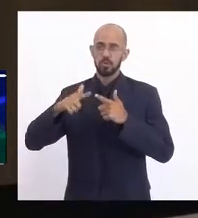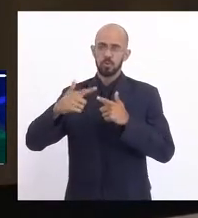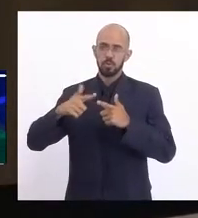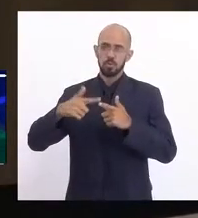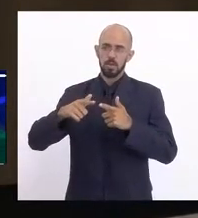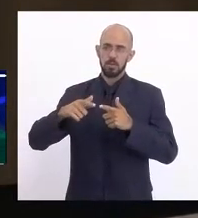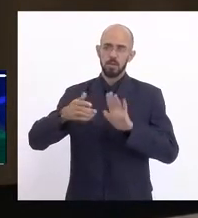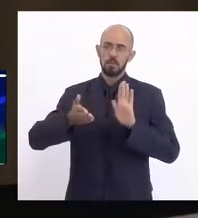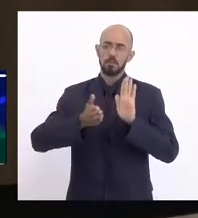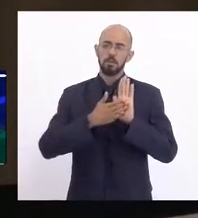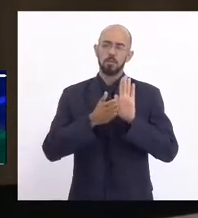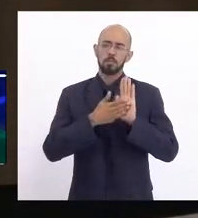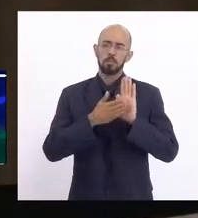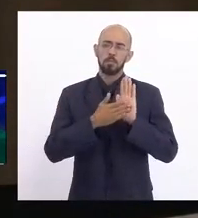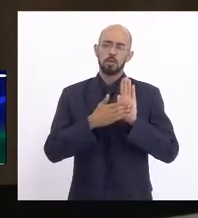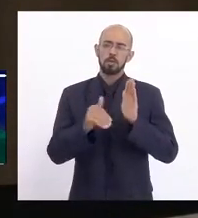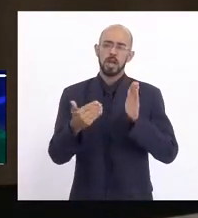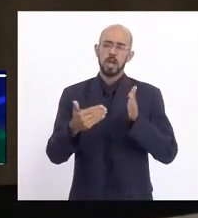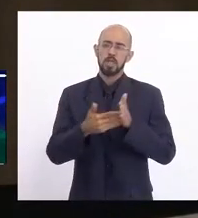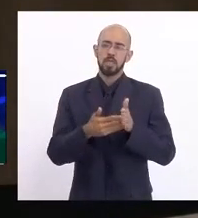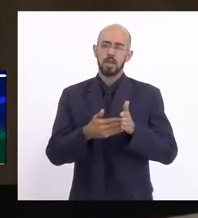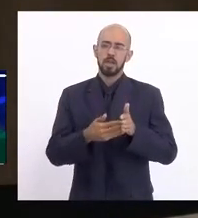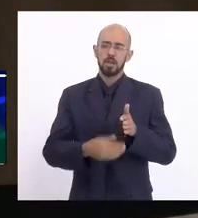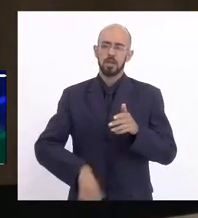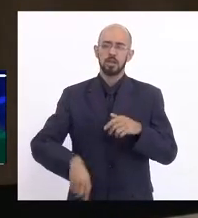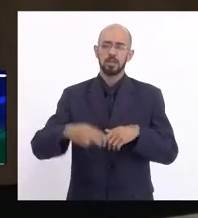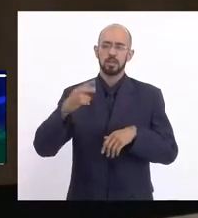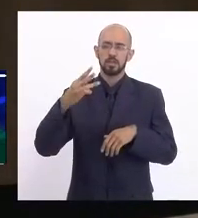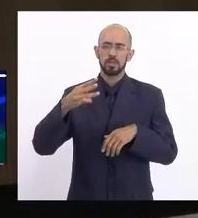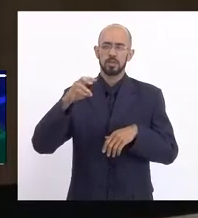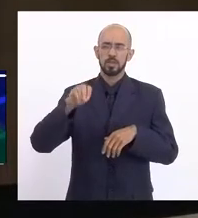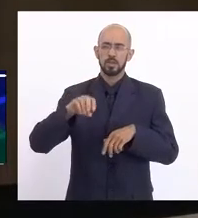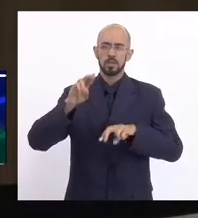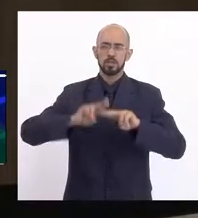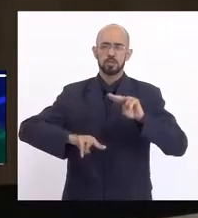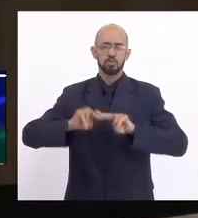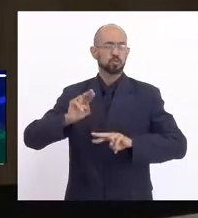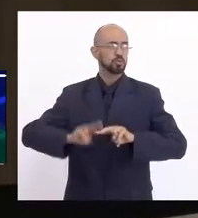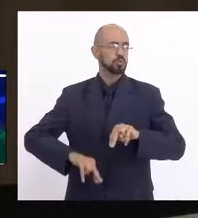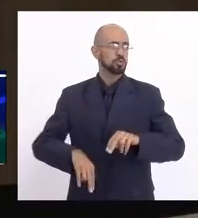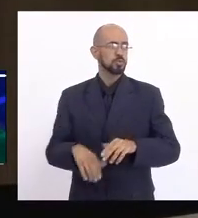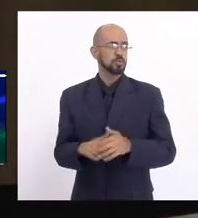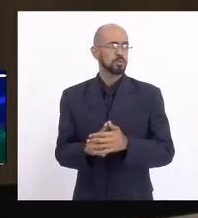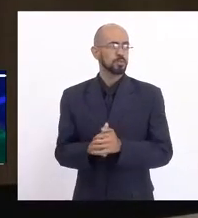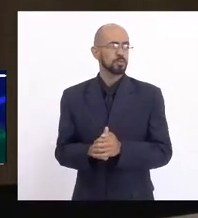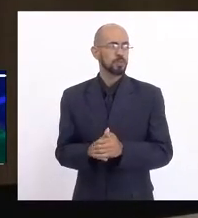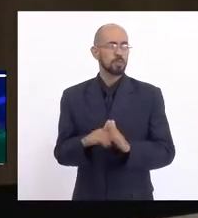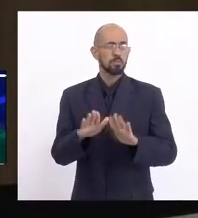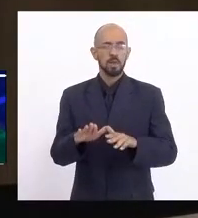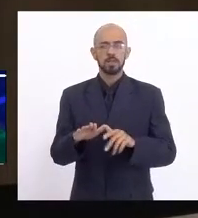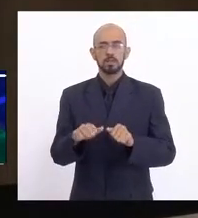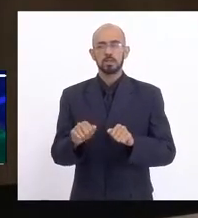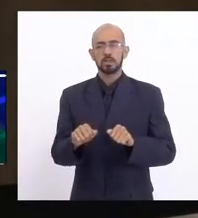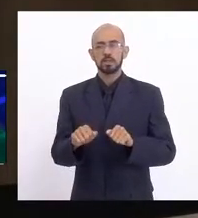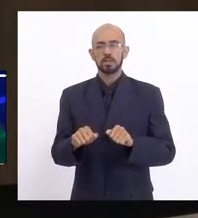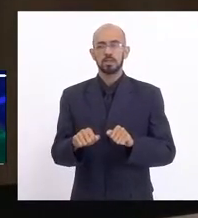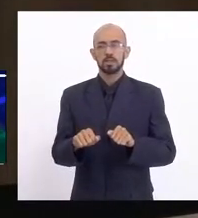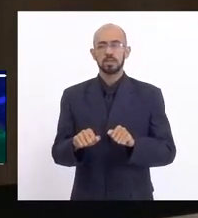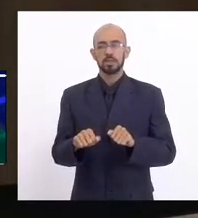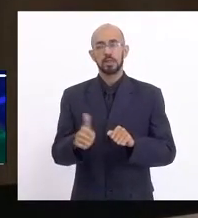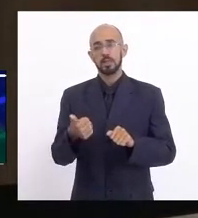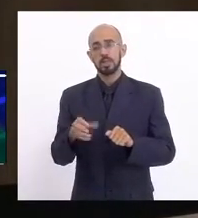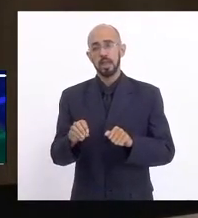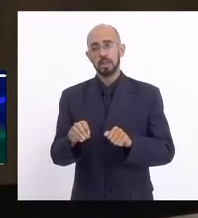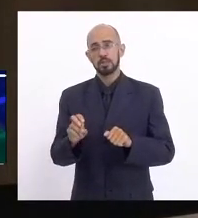o acordo até 30 de junho, sendo que 10 a 15 dias antes,